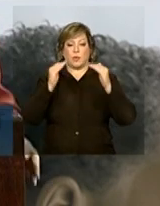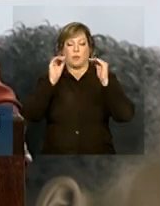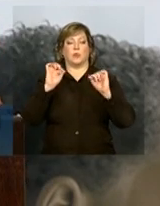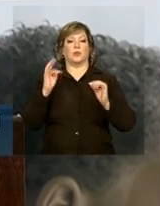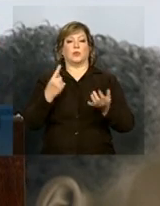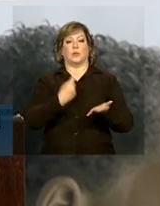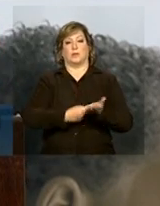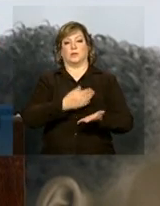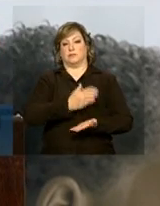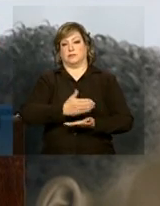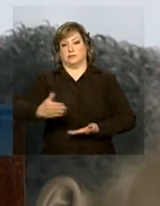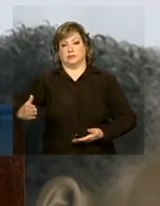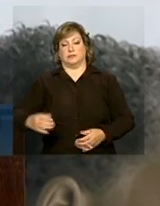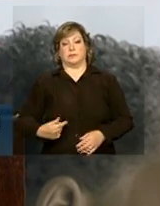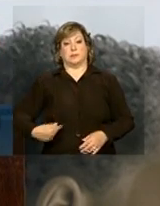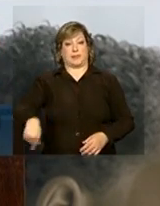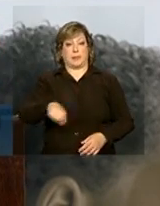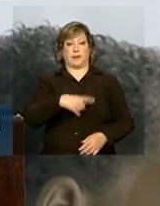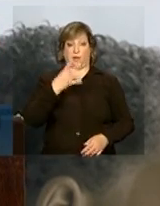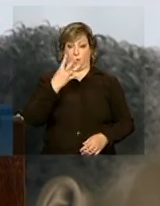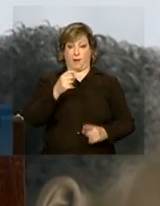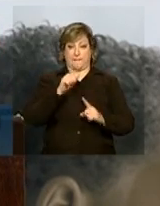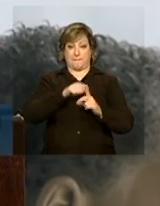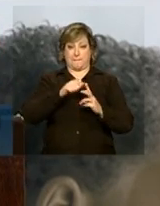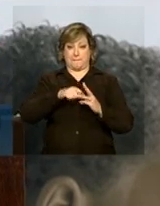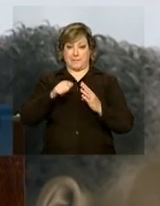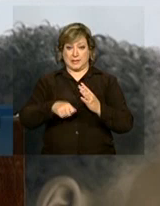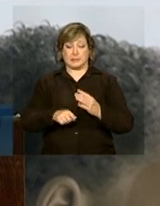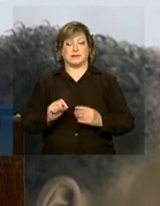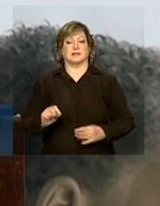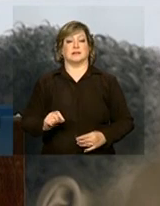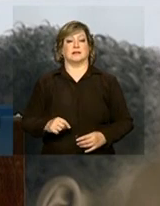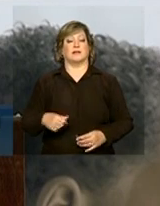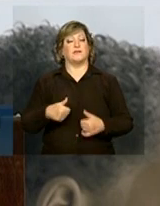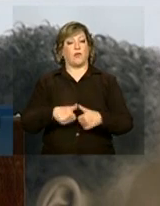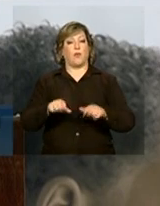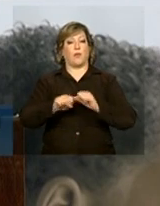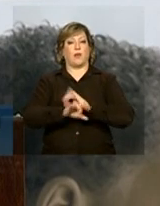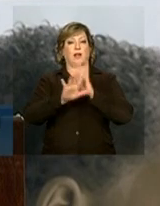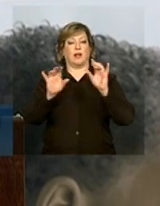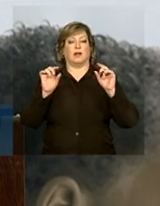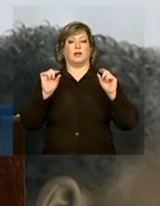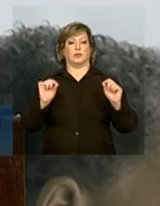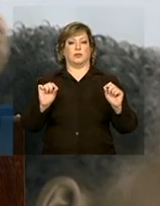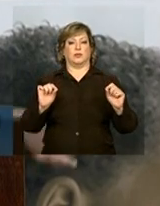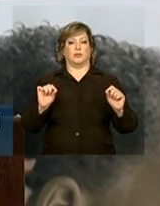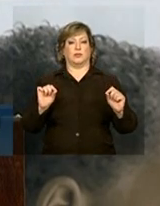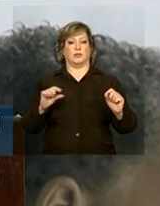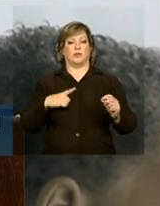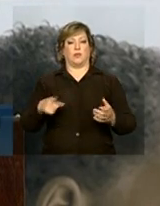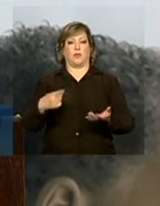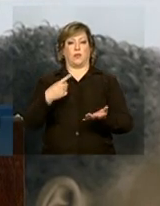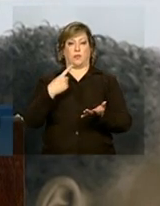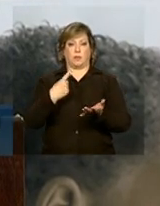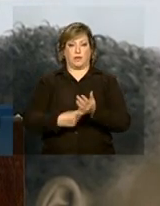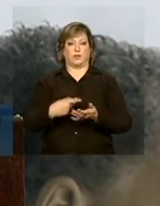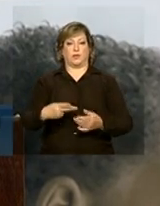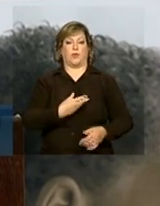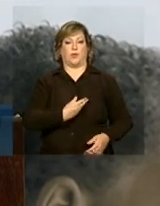pactos. Nestes 4 meses, ficou claro que o compromisso do governo com a